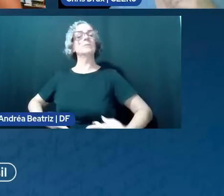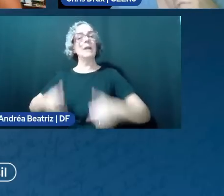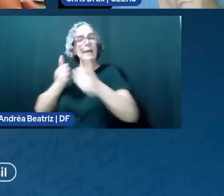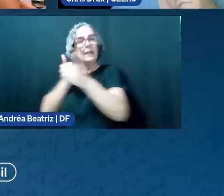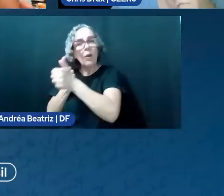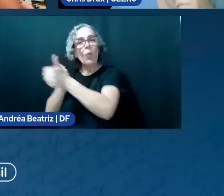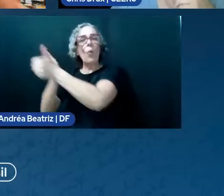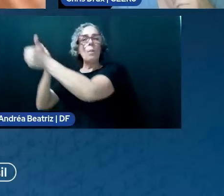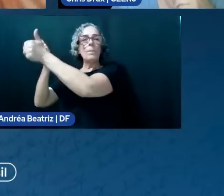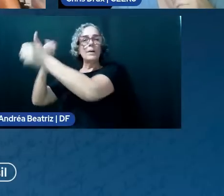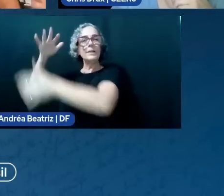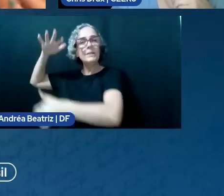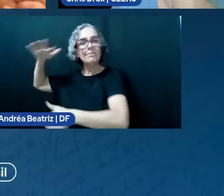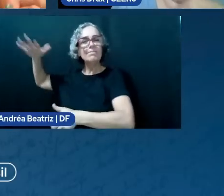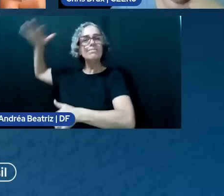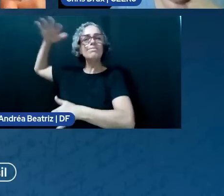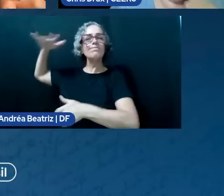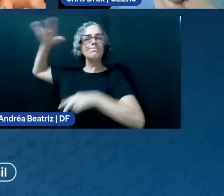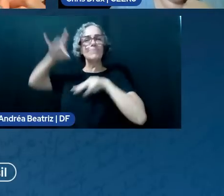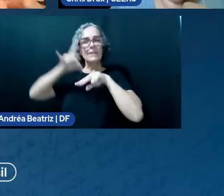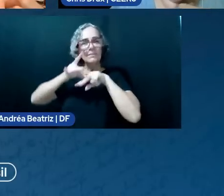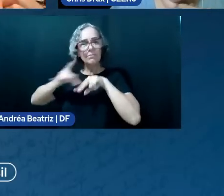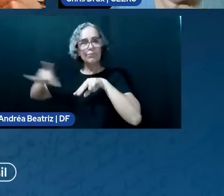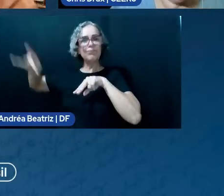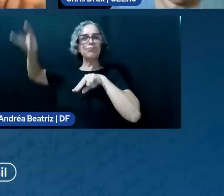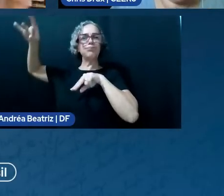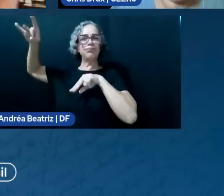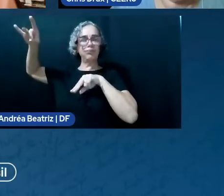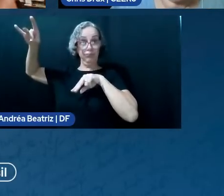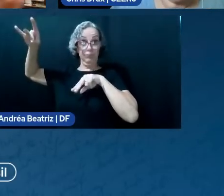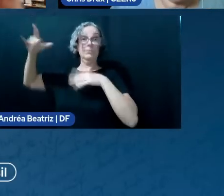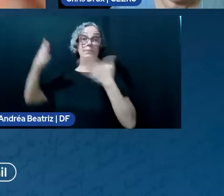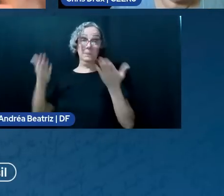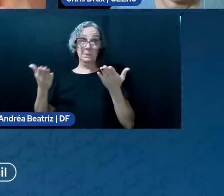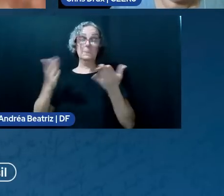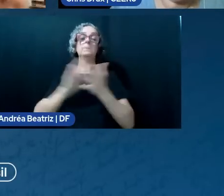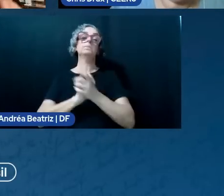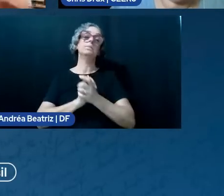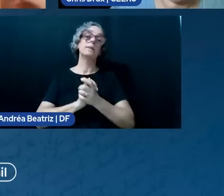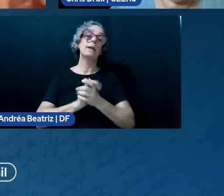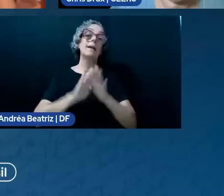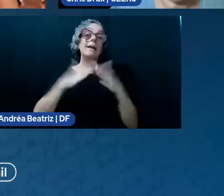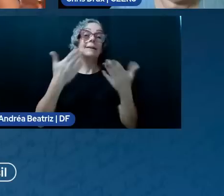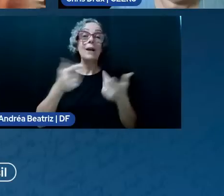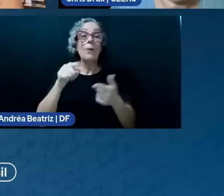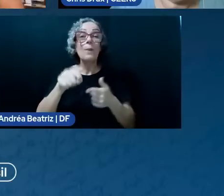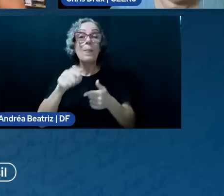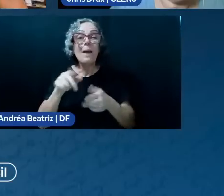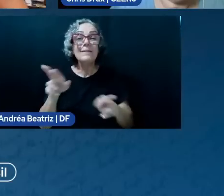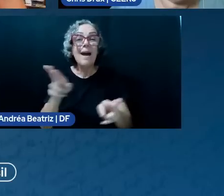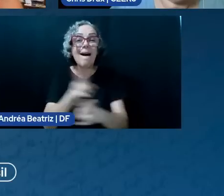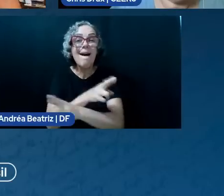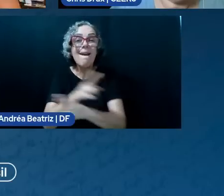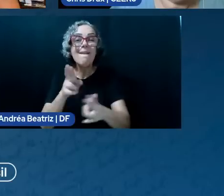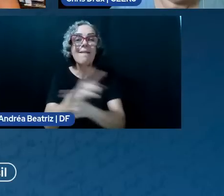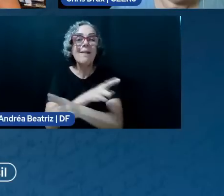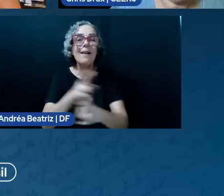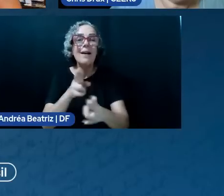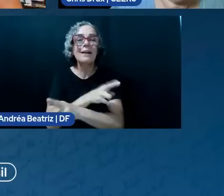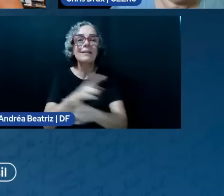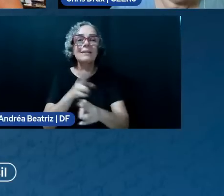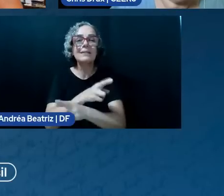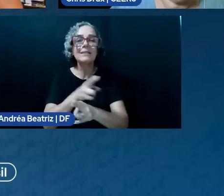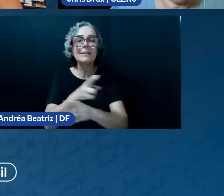plano espiritual, na condição de espíritos errantes. E aí, nessa relação que estabelecemos com o